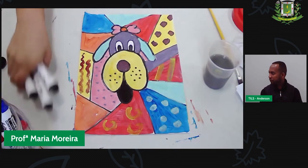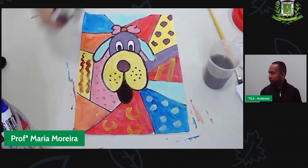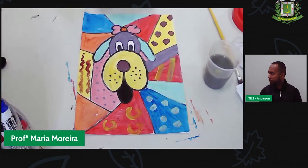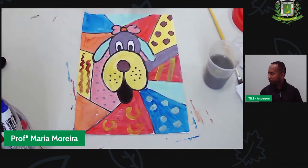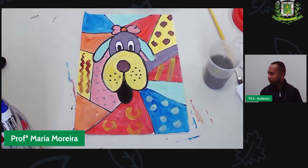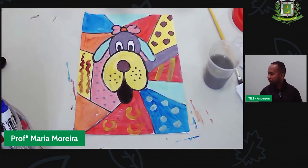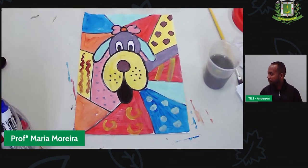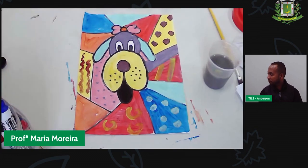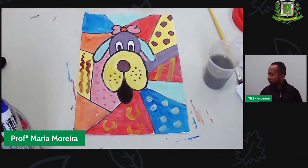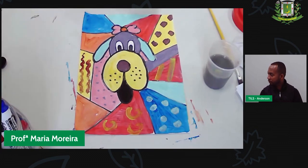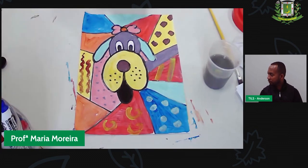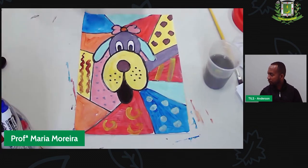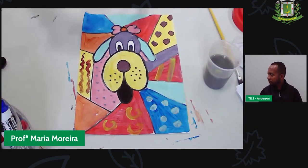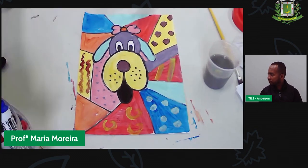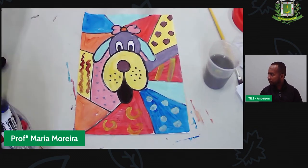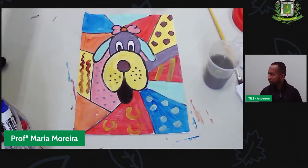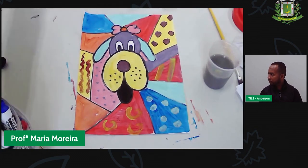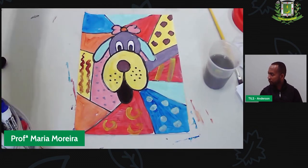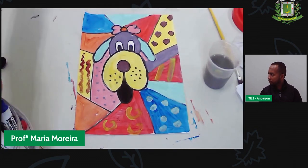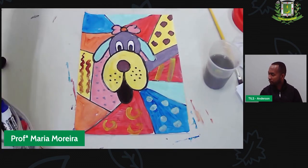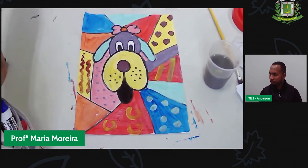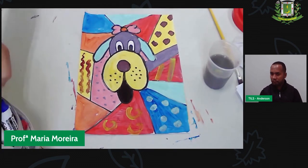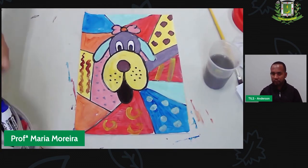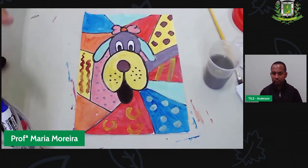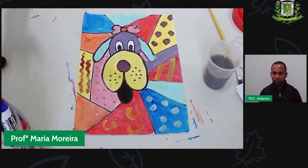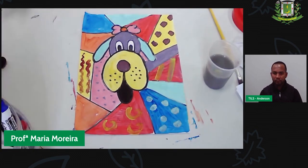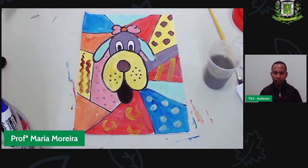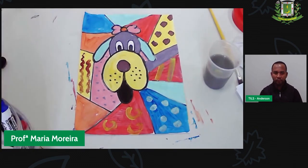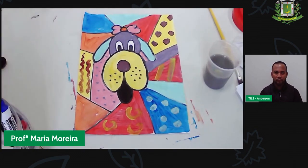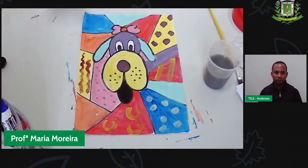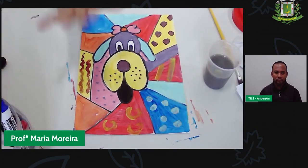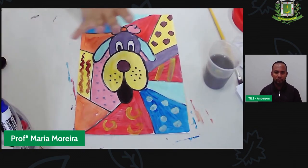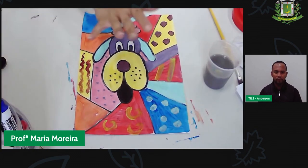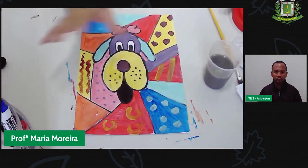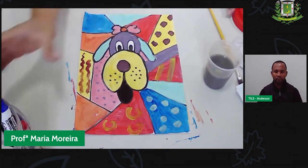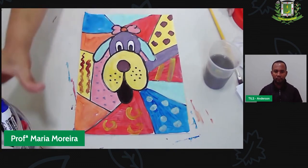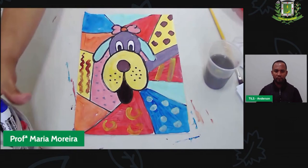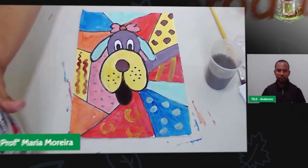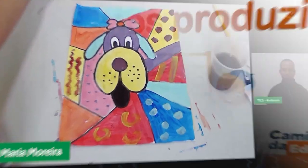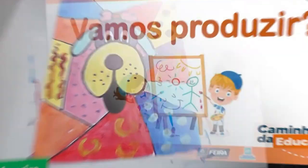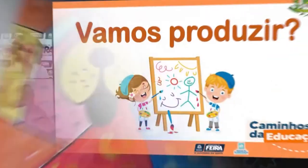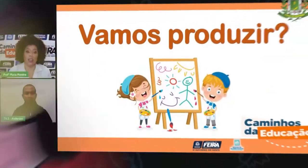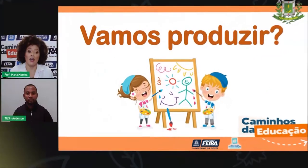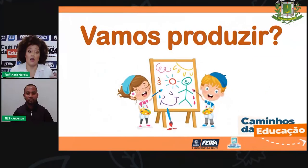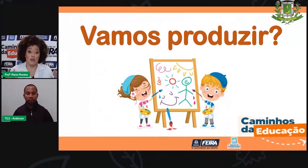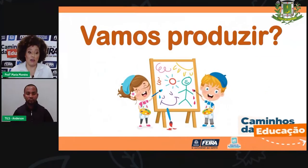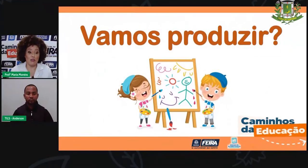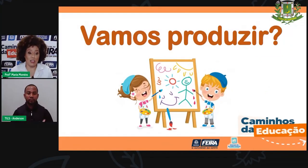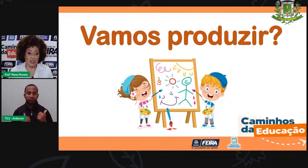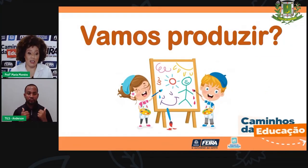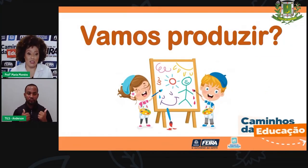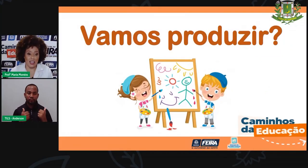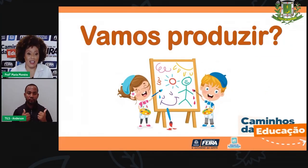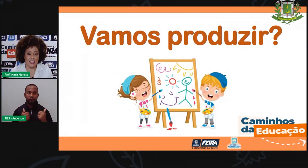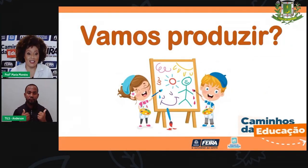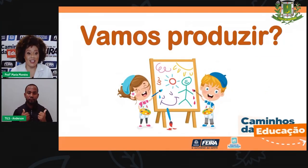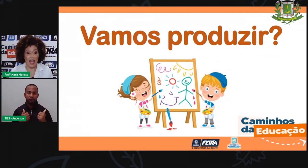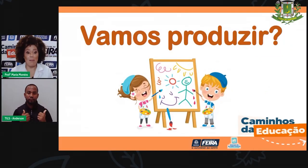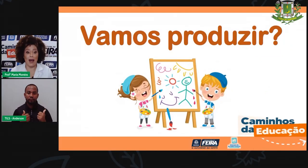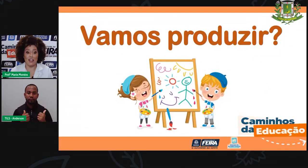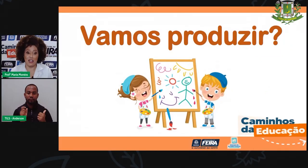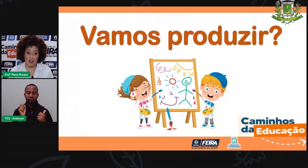de você. E aí, tá? A outra mágica vai acontecer aqui. Aguenta a mão aí. Voltamos, né?